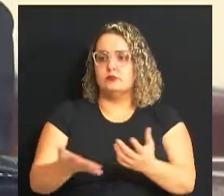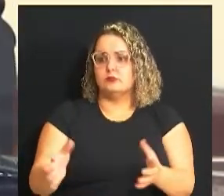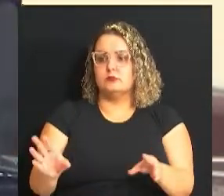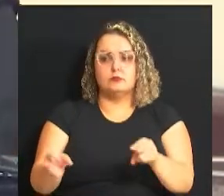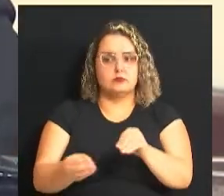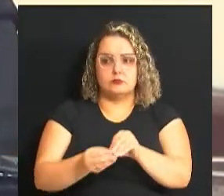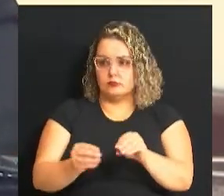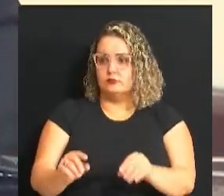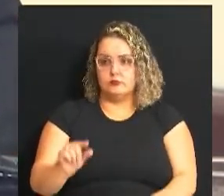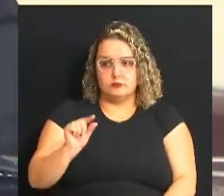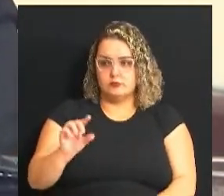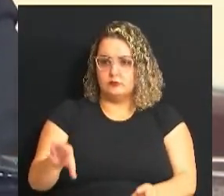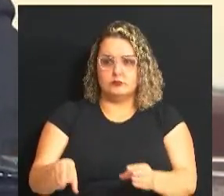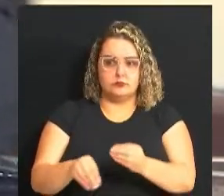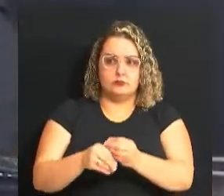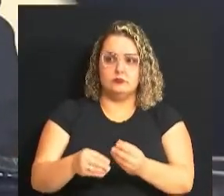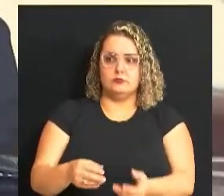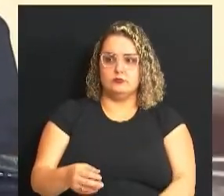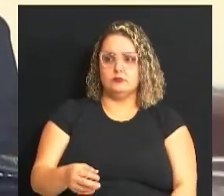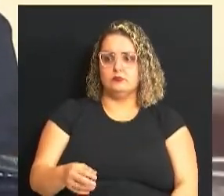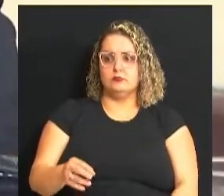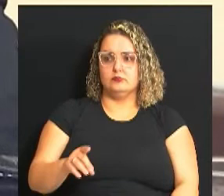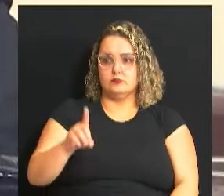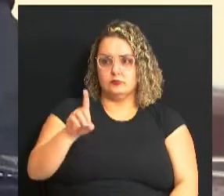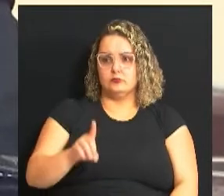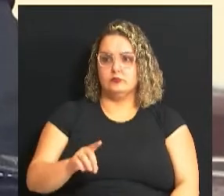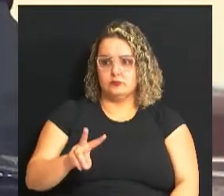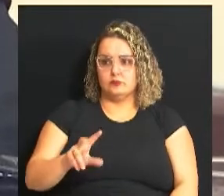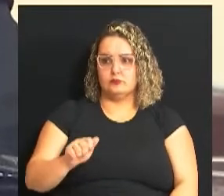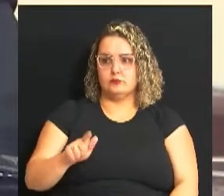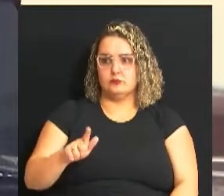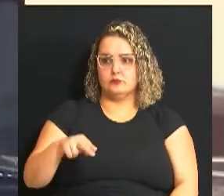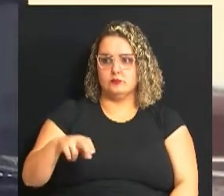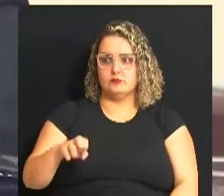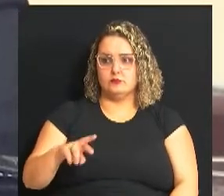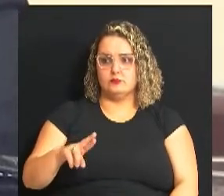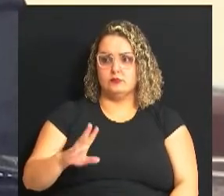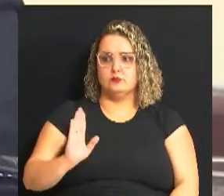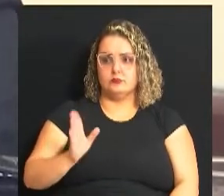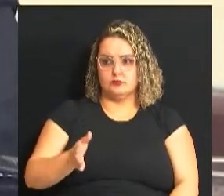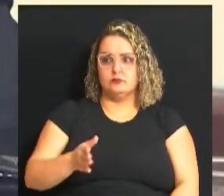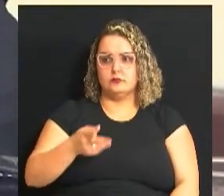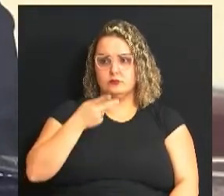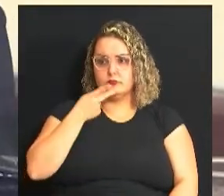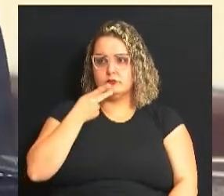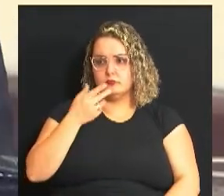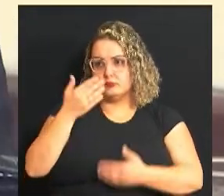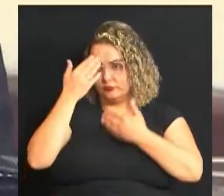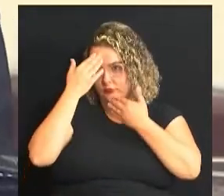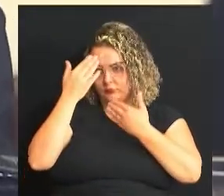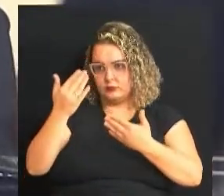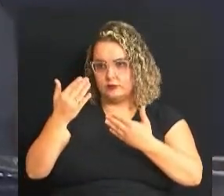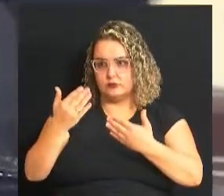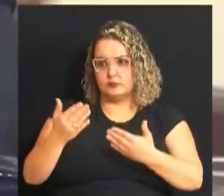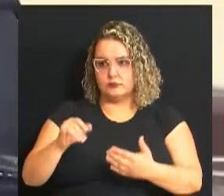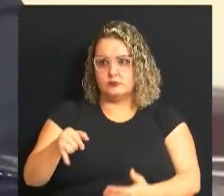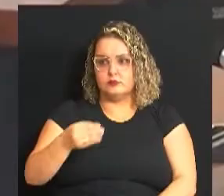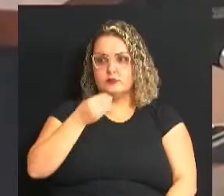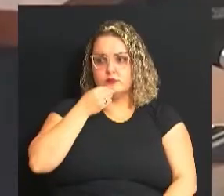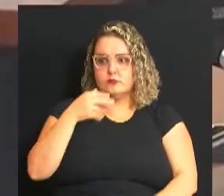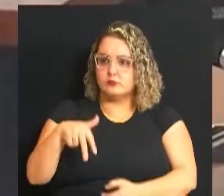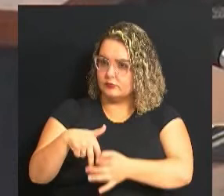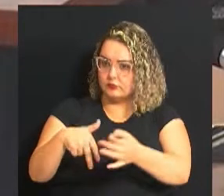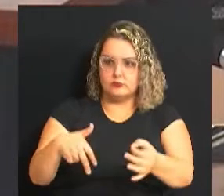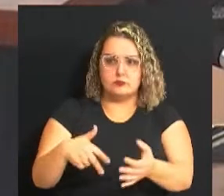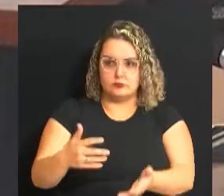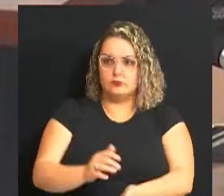pequeno acréscimo em relação ao que o diretor Wagner já havia comentado. Agradeço a oportunidade e estou à disposição para eventuais questionamentos.